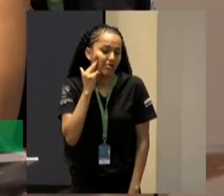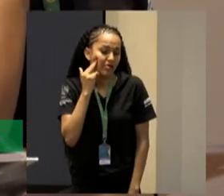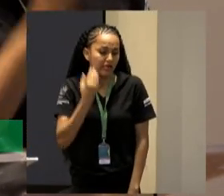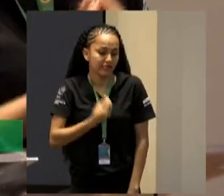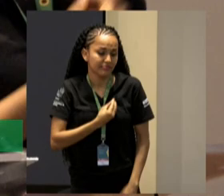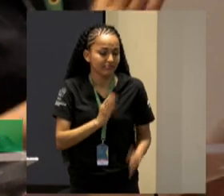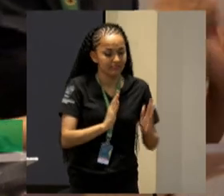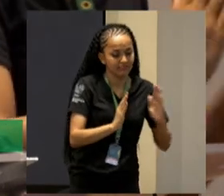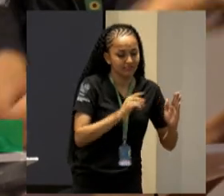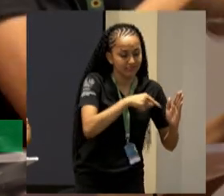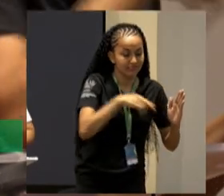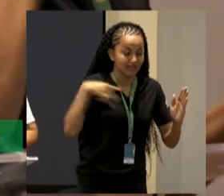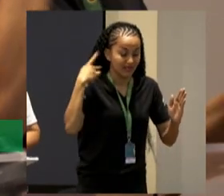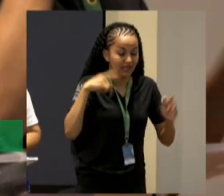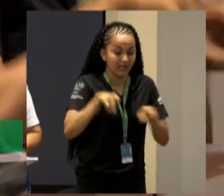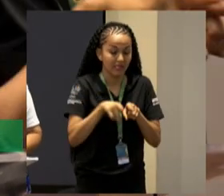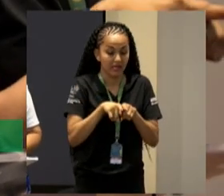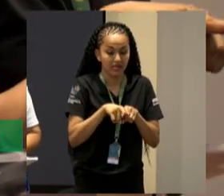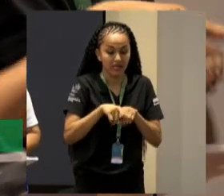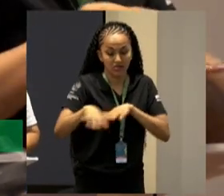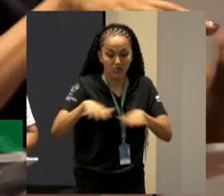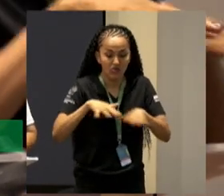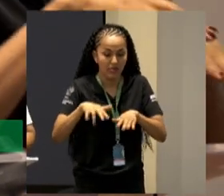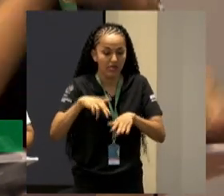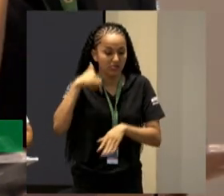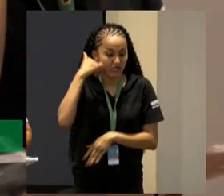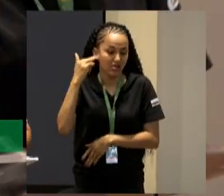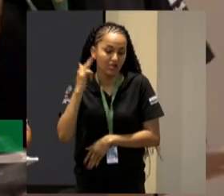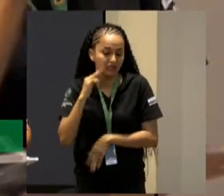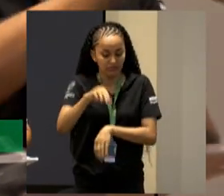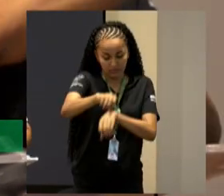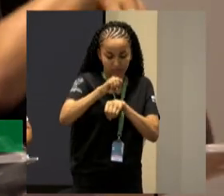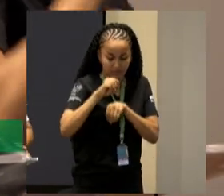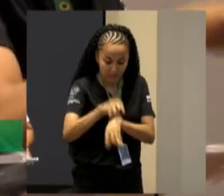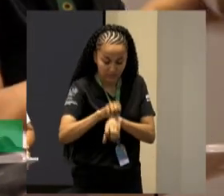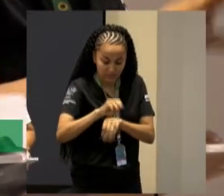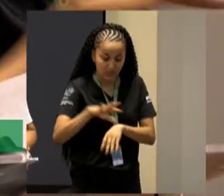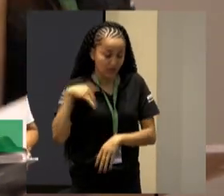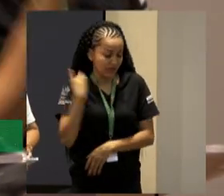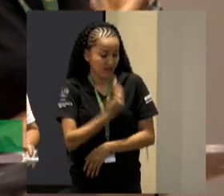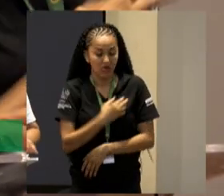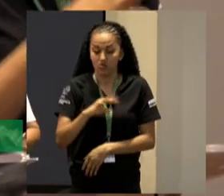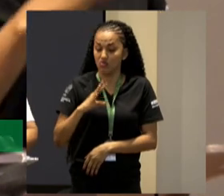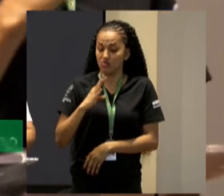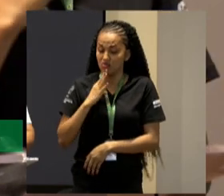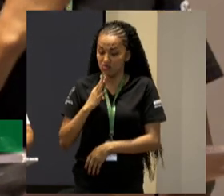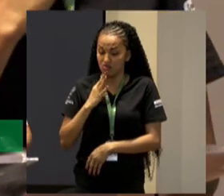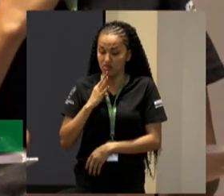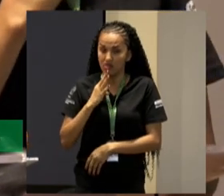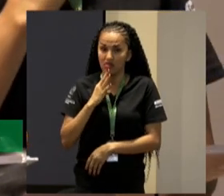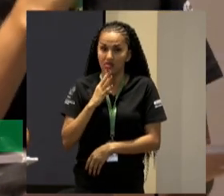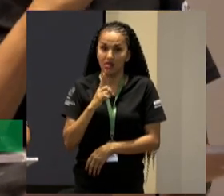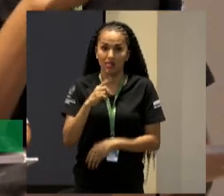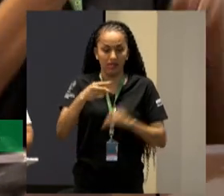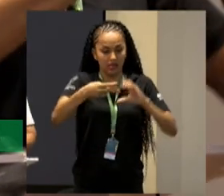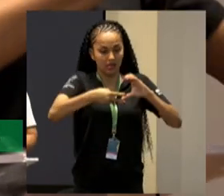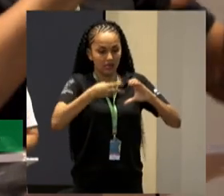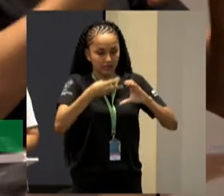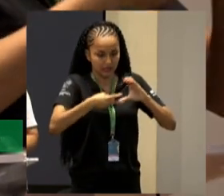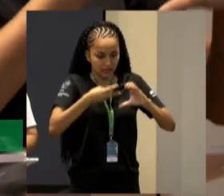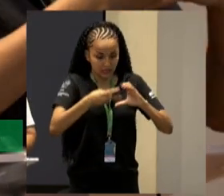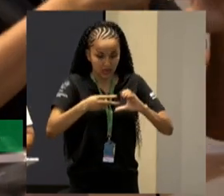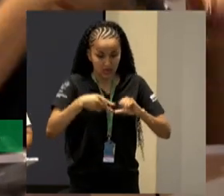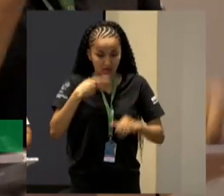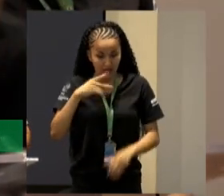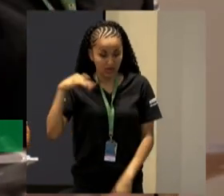da política a partir do chamamento do movimento negro e do movimento da educação. Nós conhecíamos lá na Câmara, e quando eu